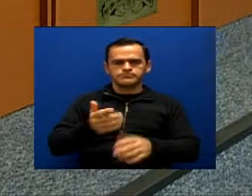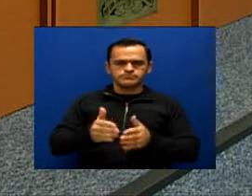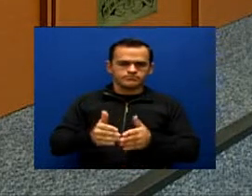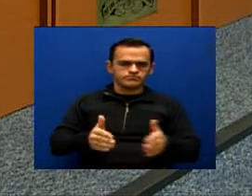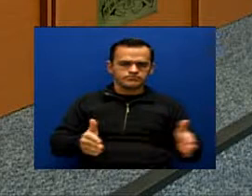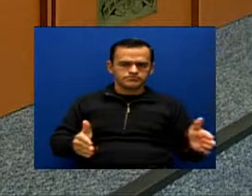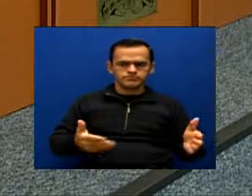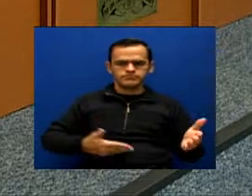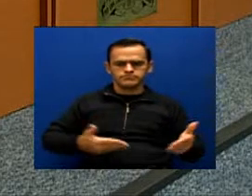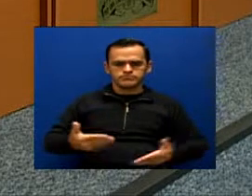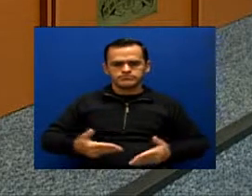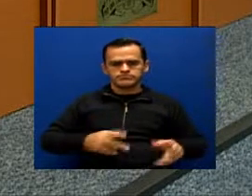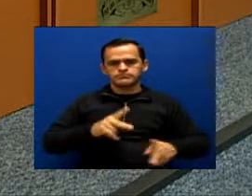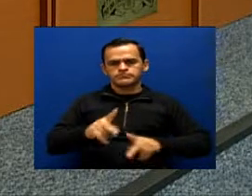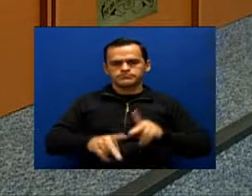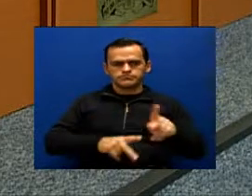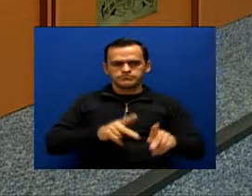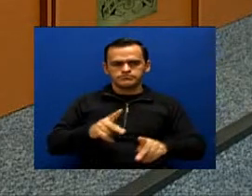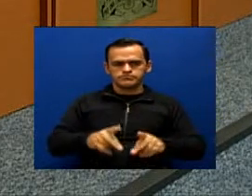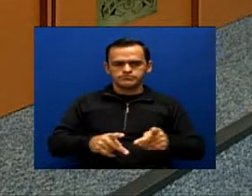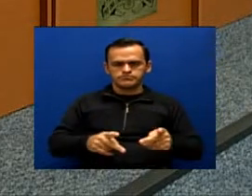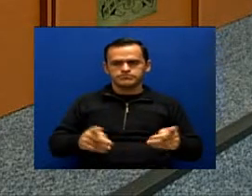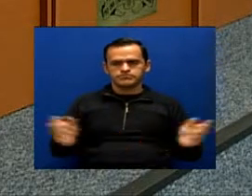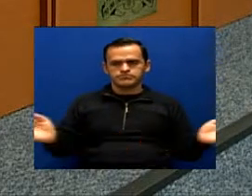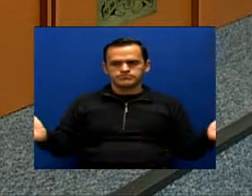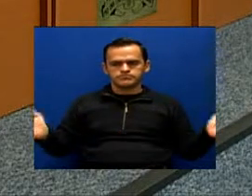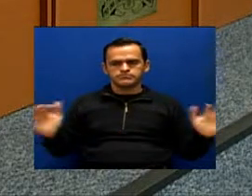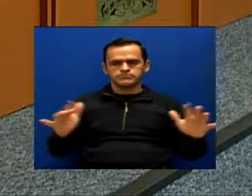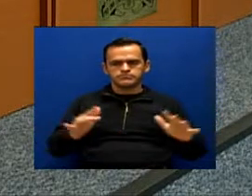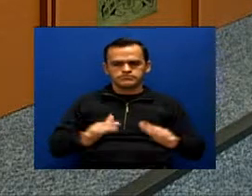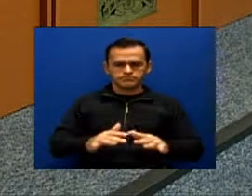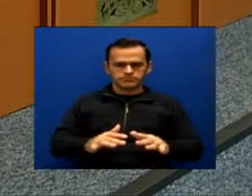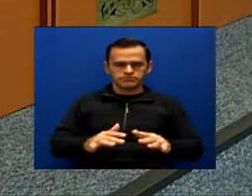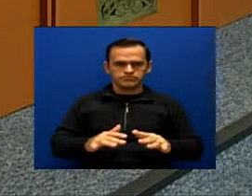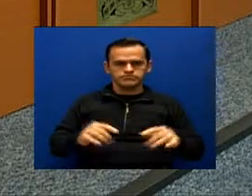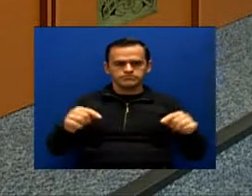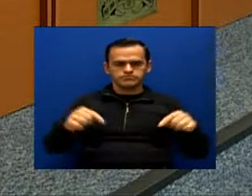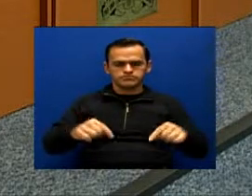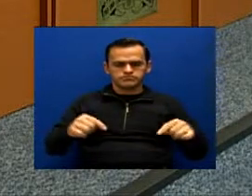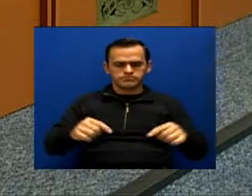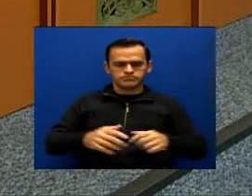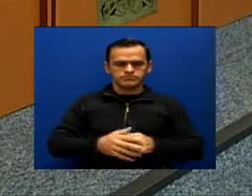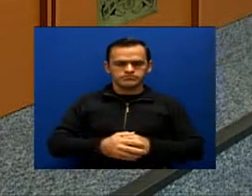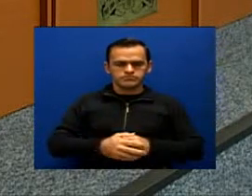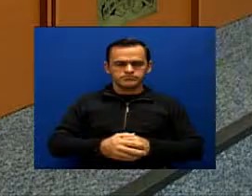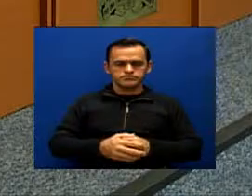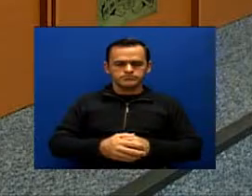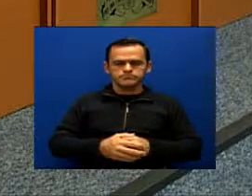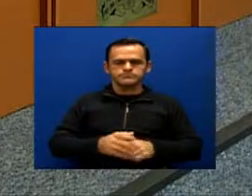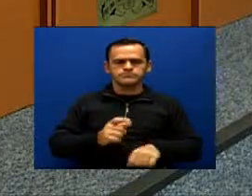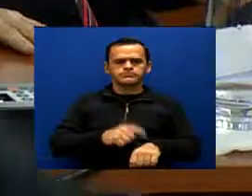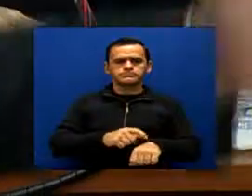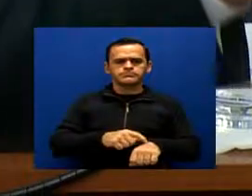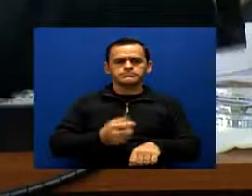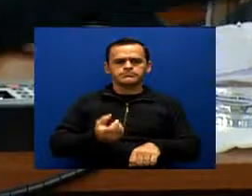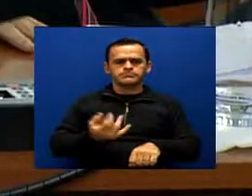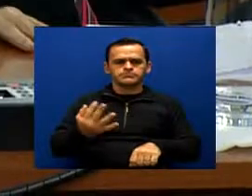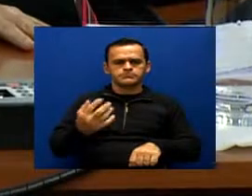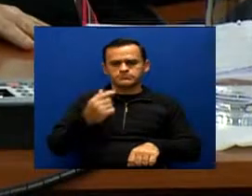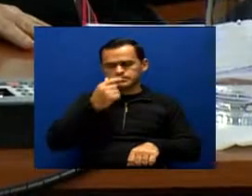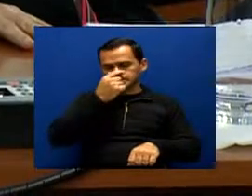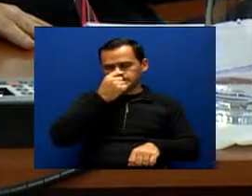que estão na casa, vieram aqui hoje, se mobilizaram para ter apreciação. O senhor pede prorrogação de quanto tempo? Não, eu